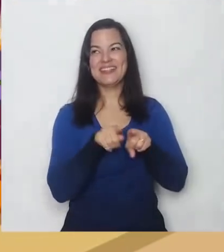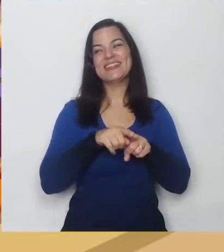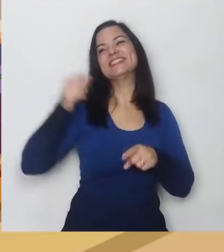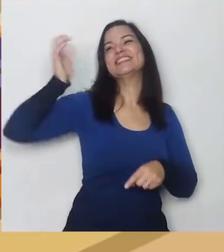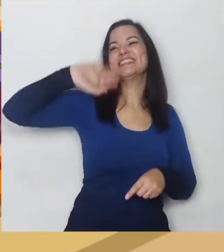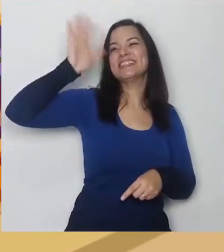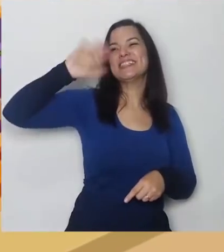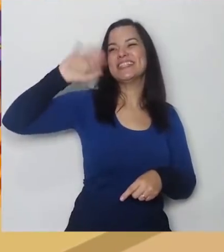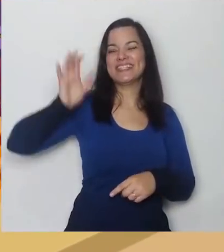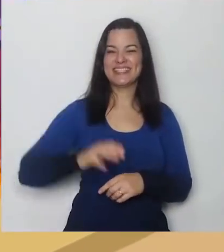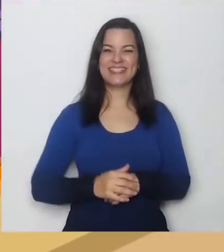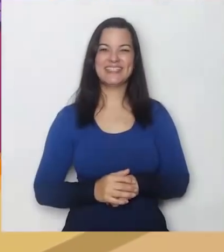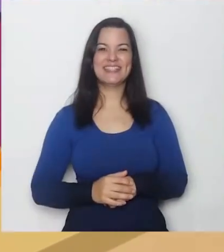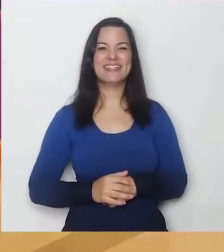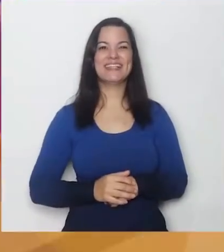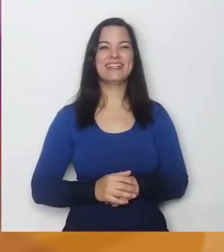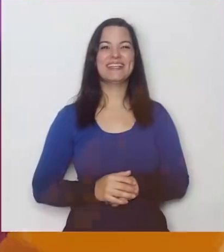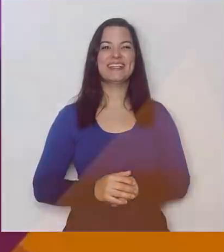pessoal.